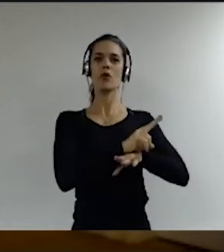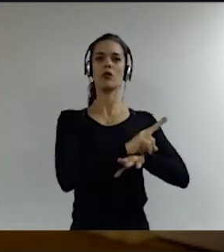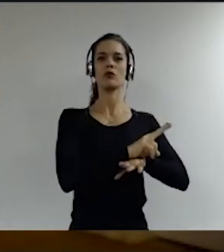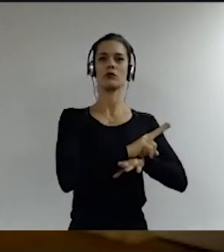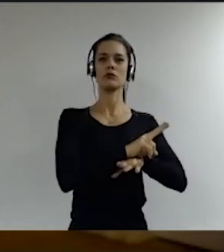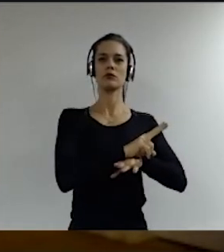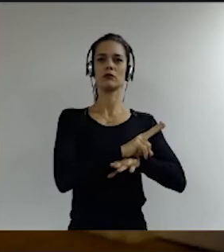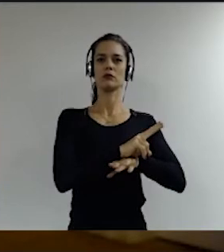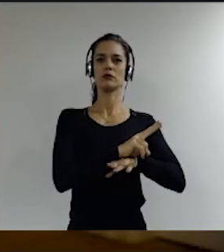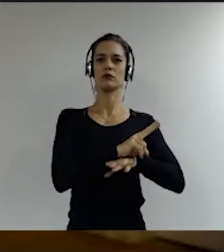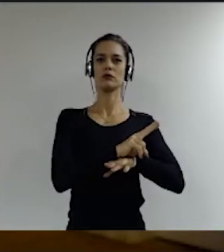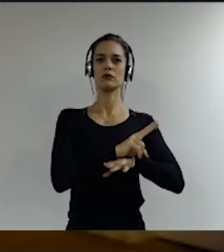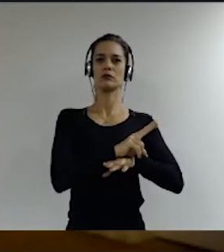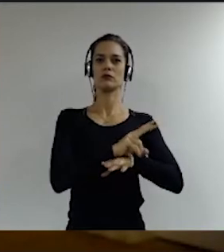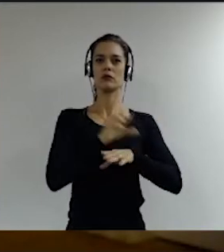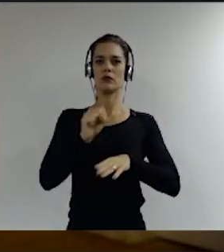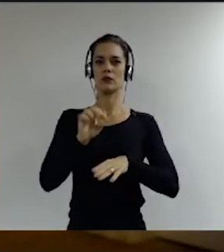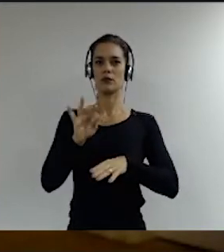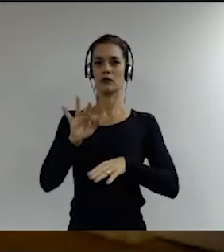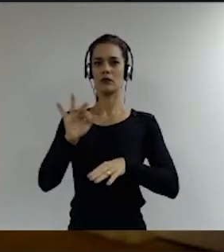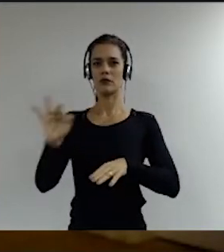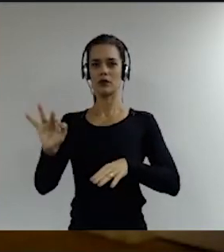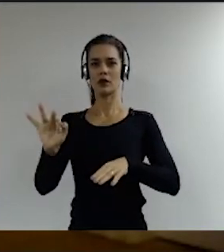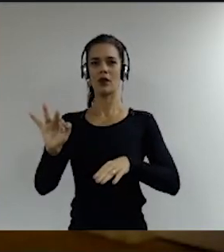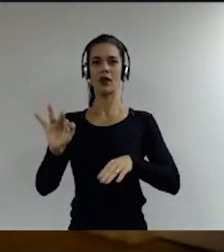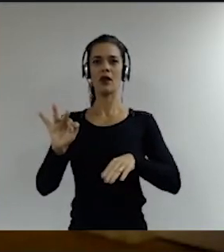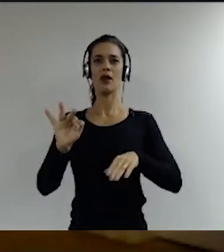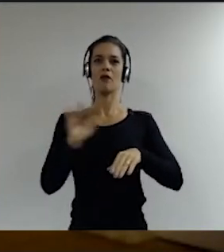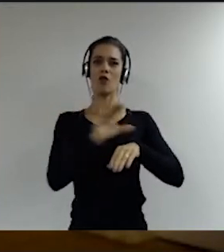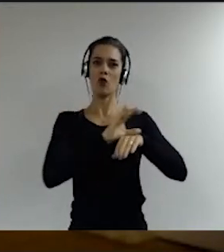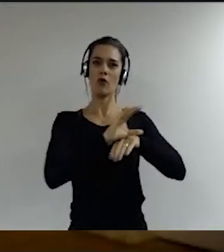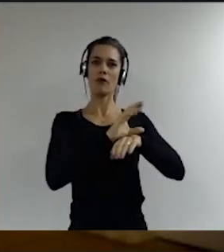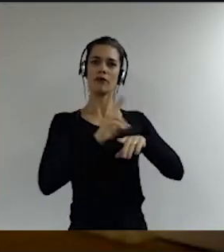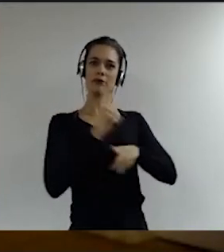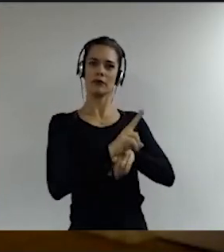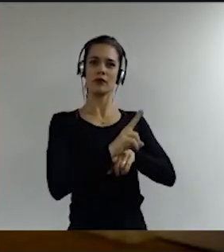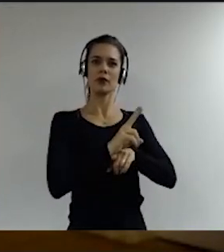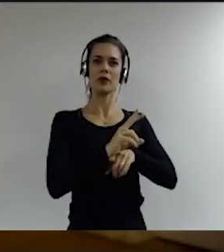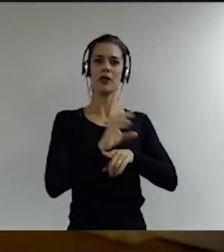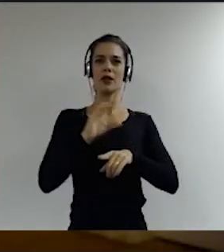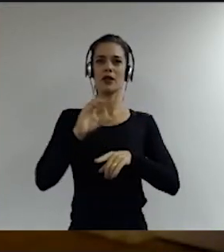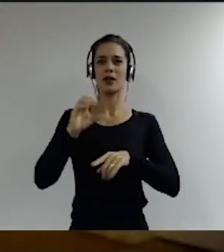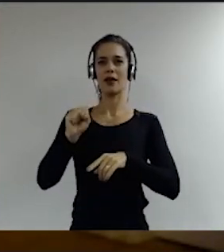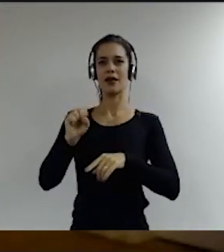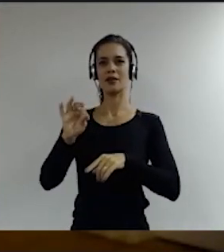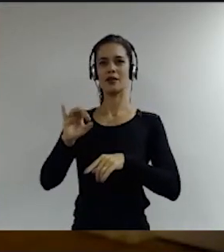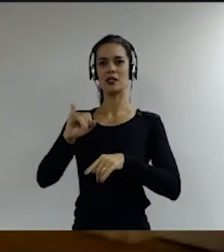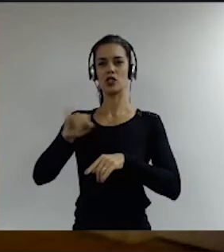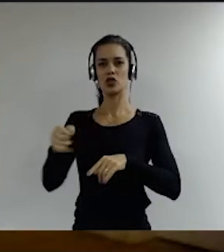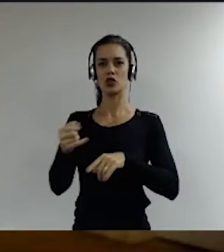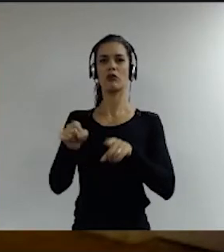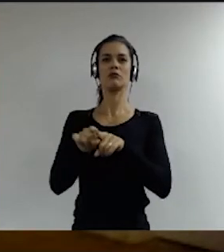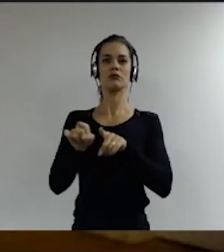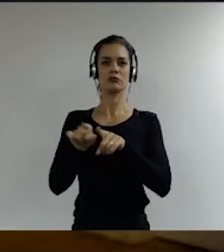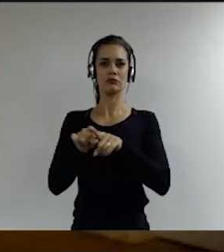O Supremo, o guardião da Constituição, e os magistrados do STJ, do direito federal